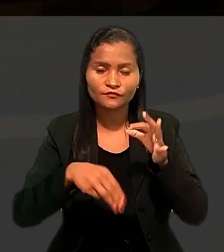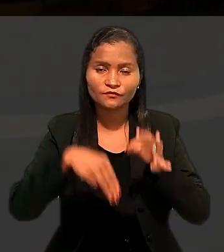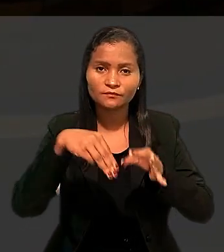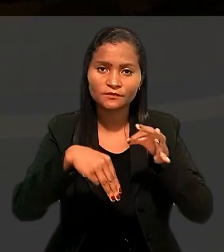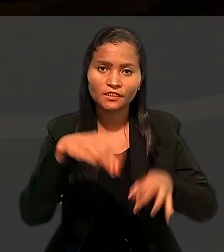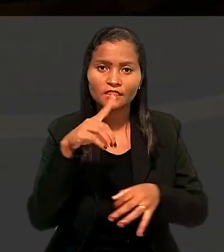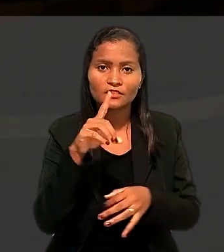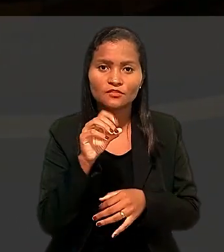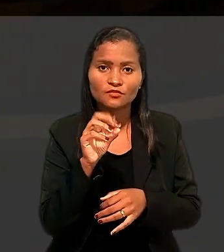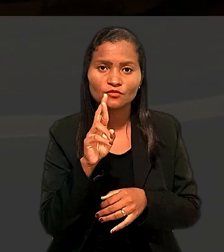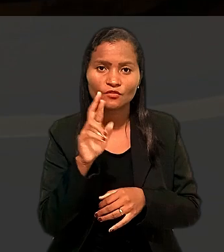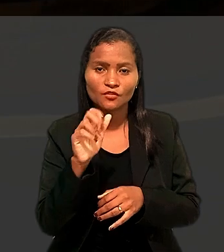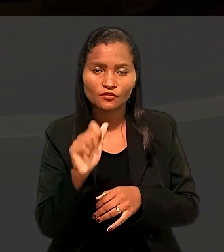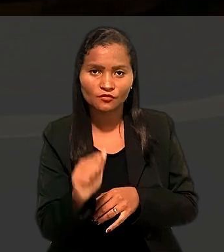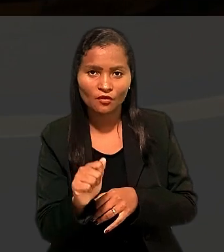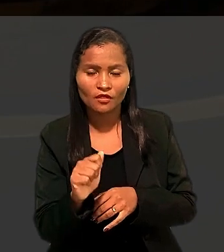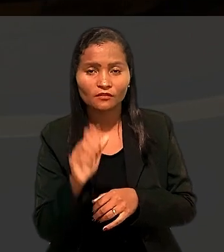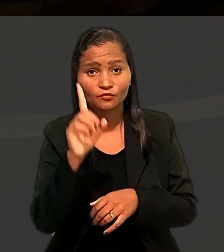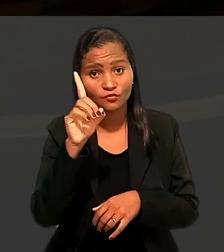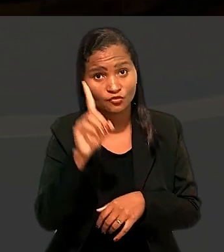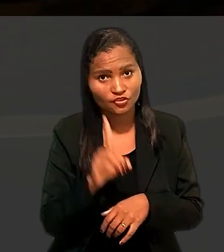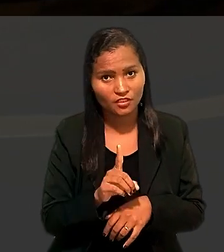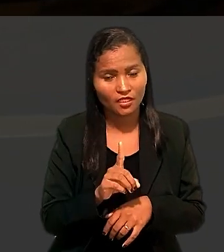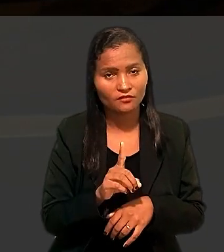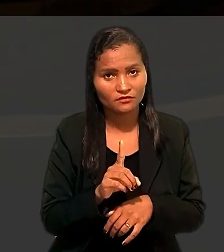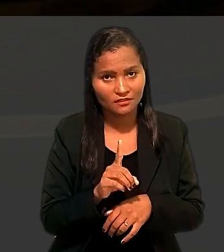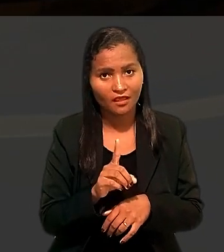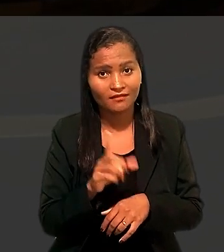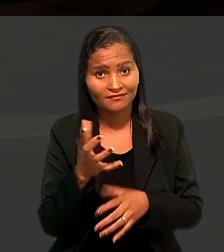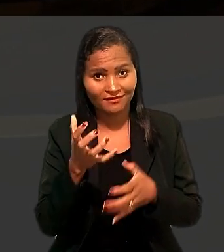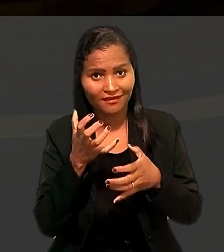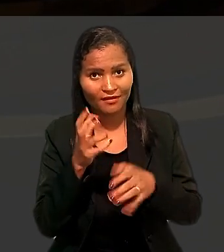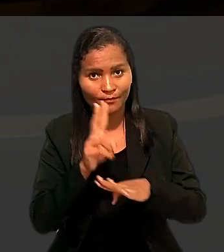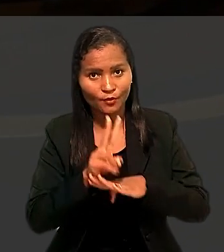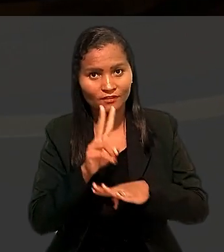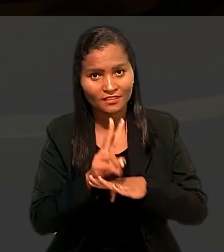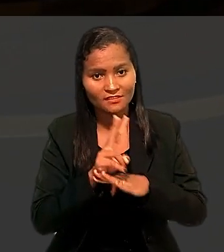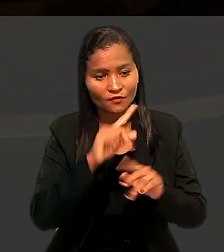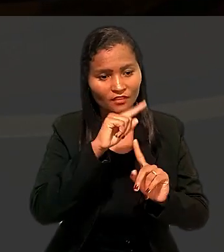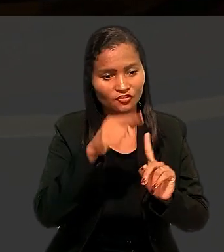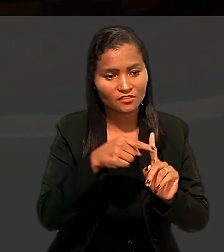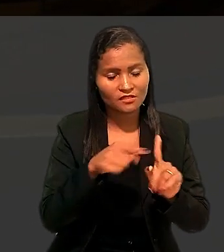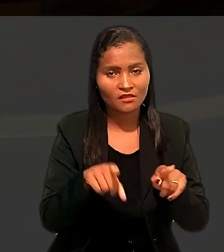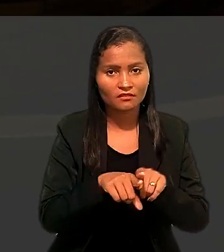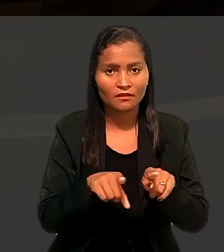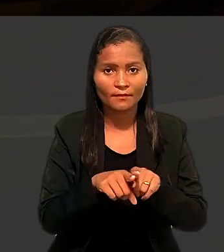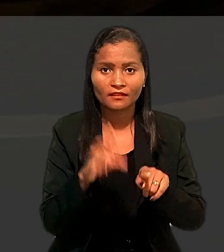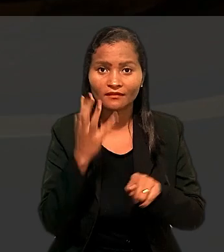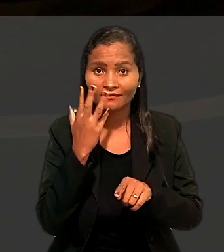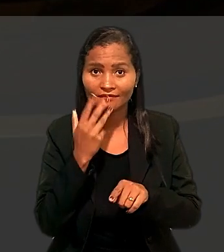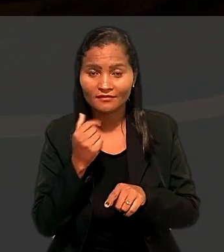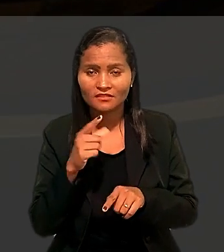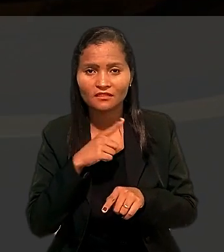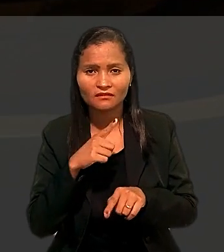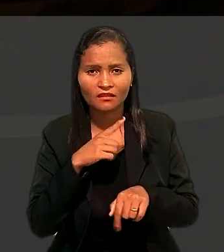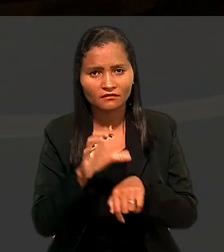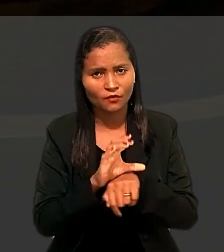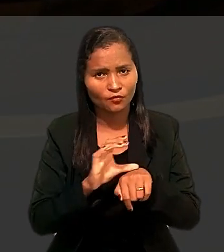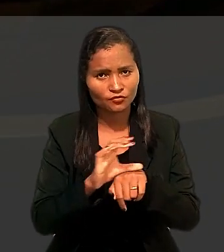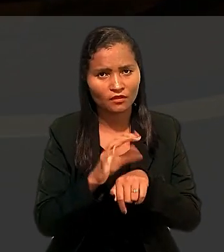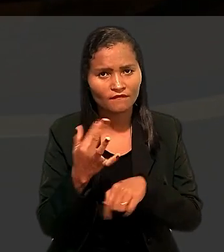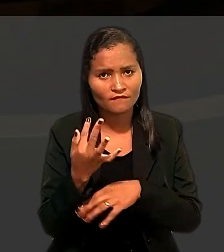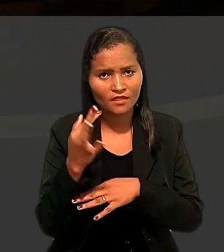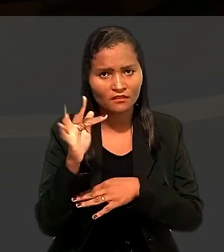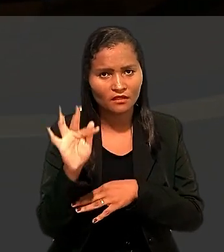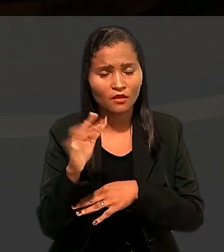Coletivos, ministra Dora Maria da Costa, os direitos que visam a proteção da gestante e da criança, previstos na